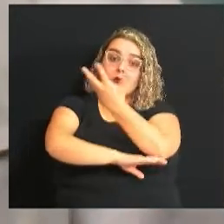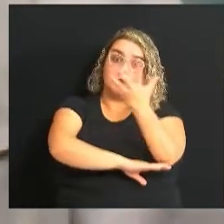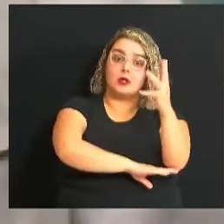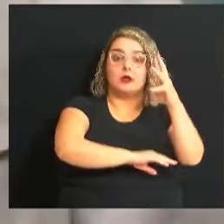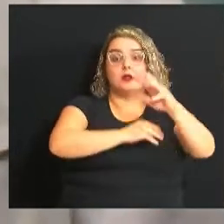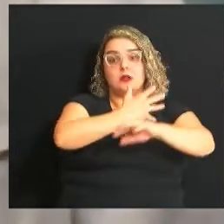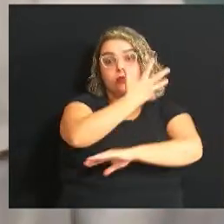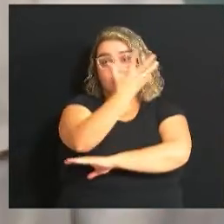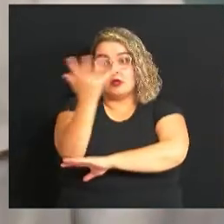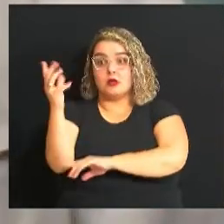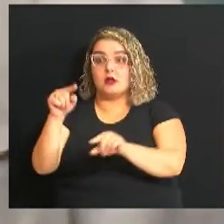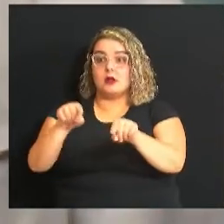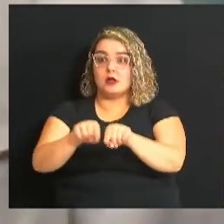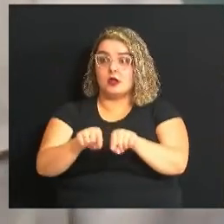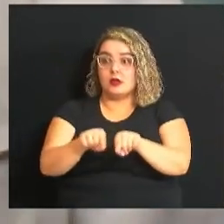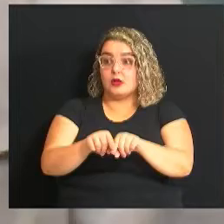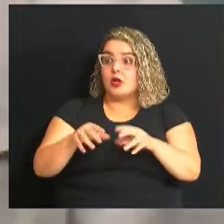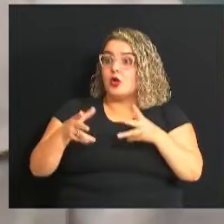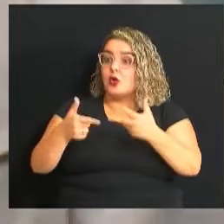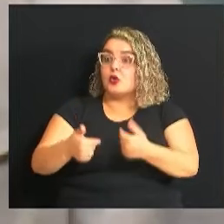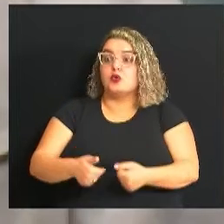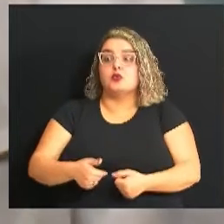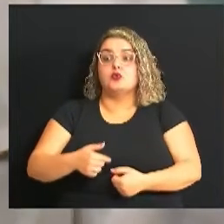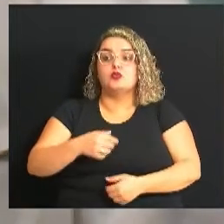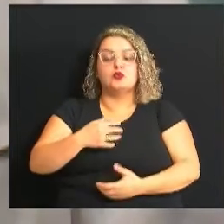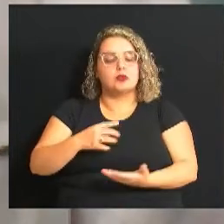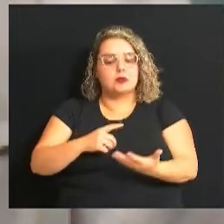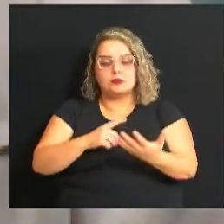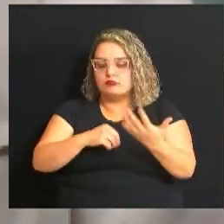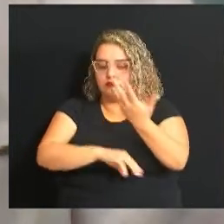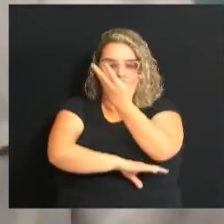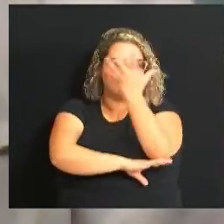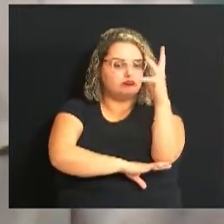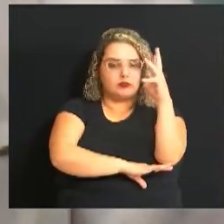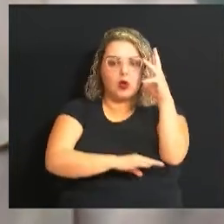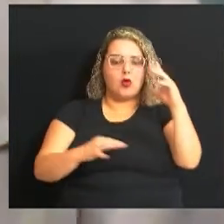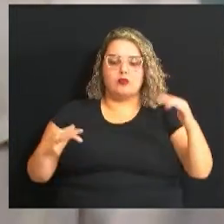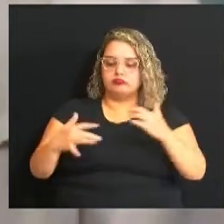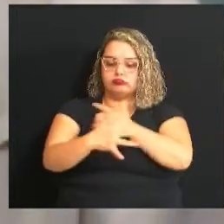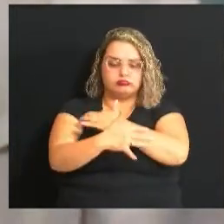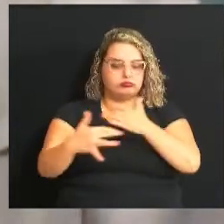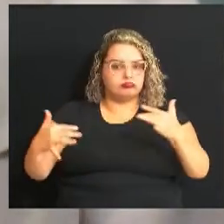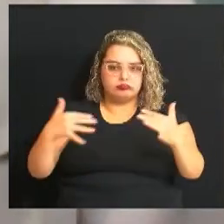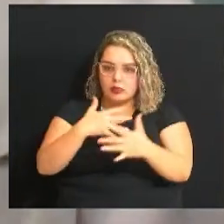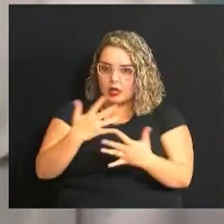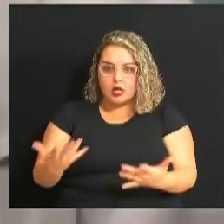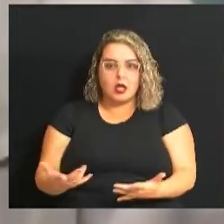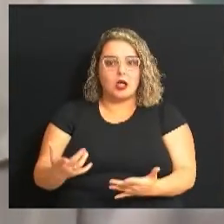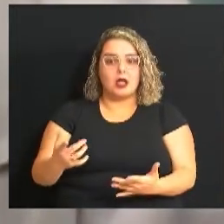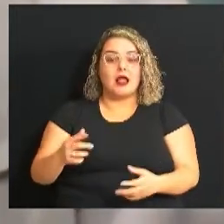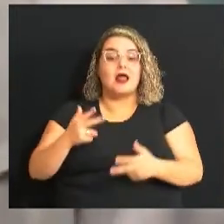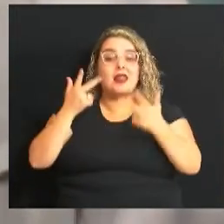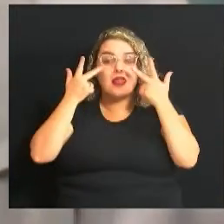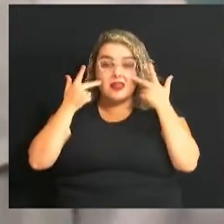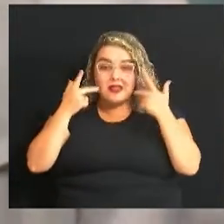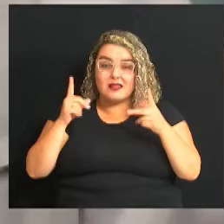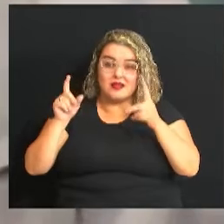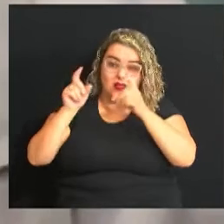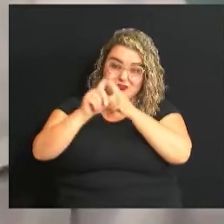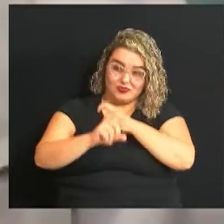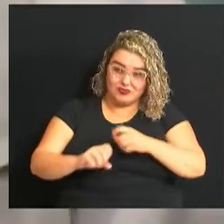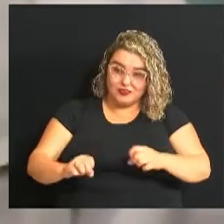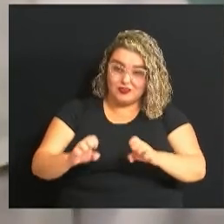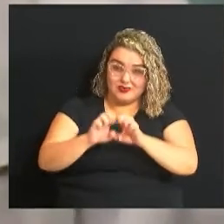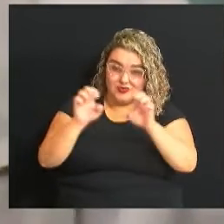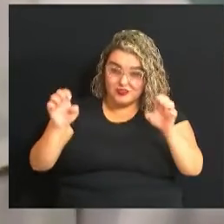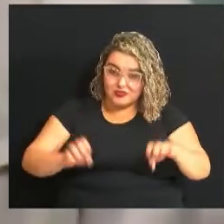assim também toda a vegetação urbana, a natureza em geral, tem dificuldades para conviver com as estruturas